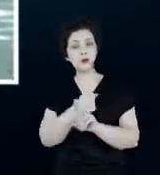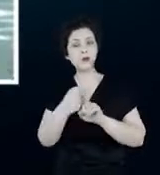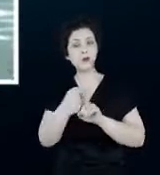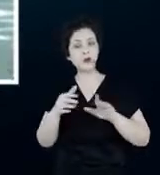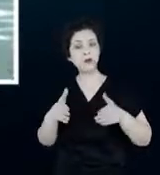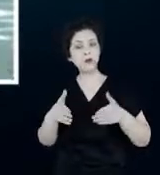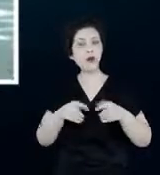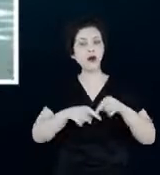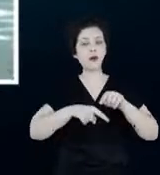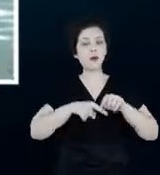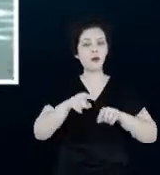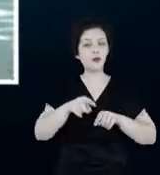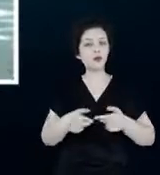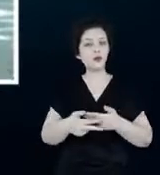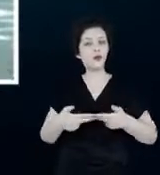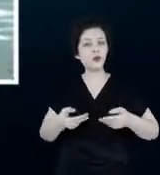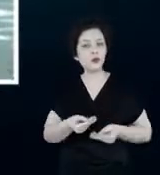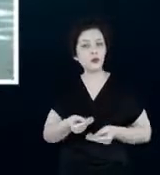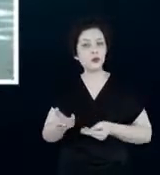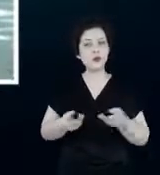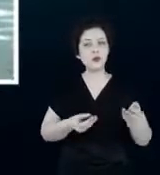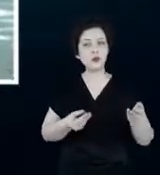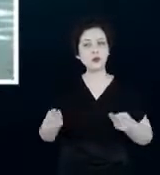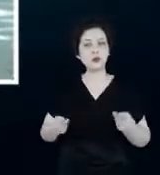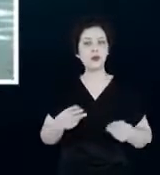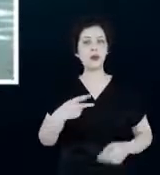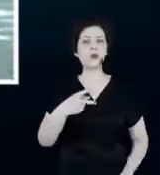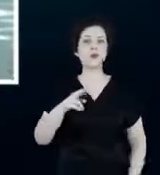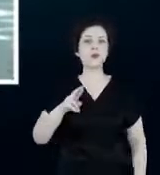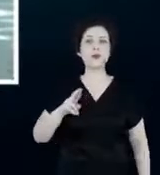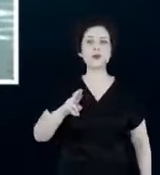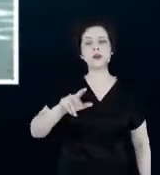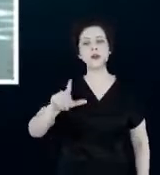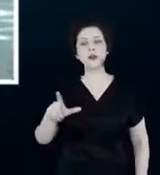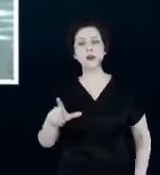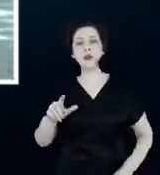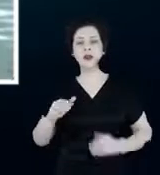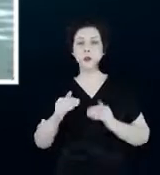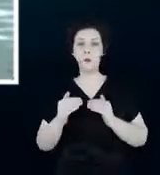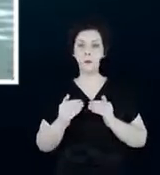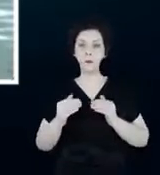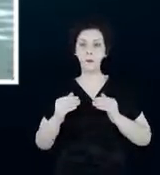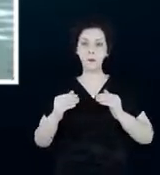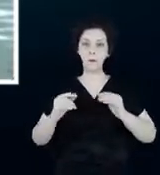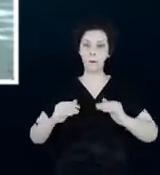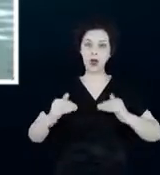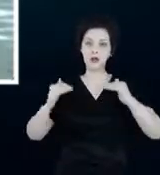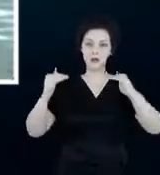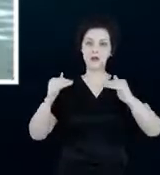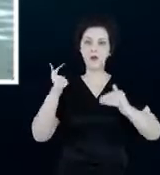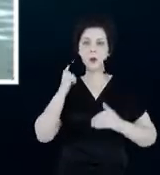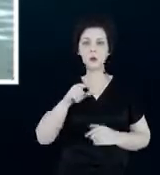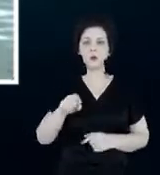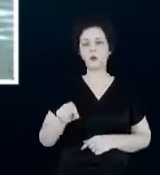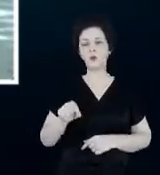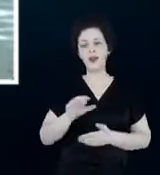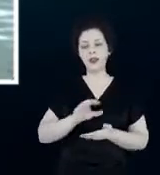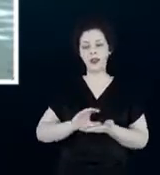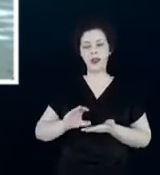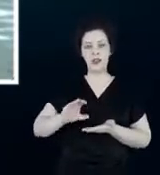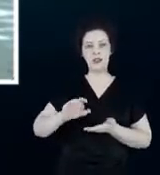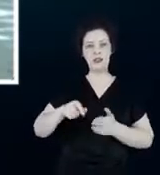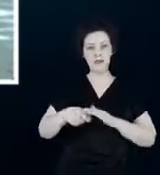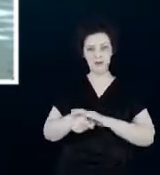em produtos, né, no PRL mais elevado, mais próximo do produto comercial, vai fazer com que aquele recurso que foi